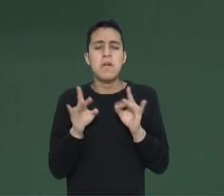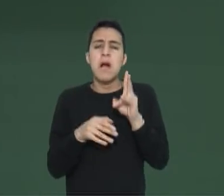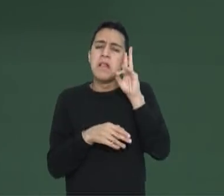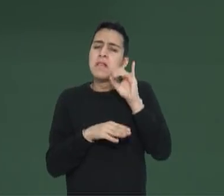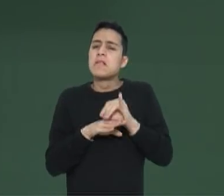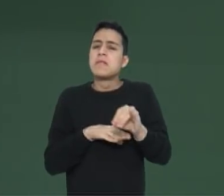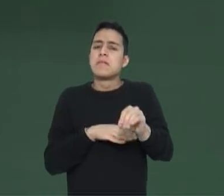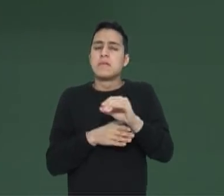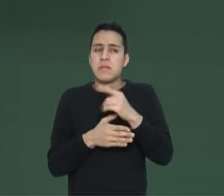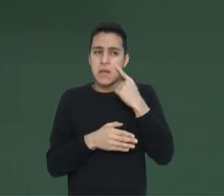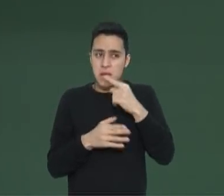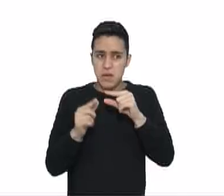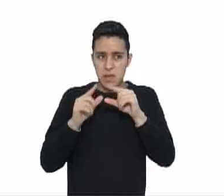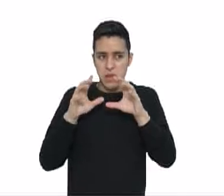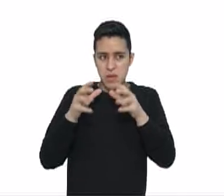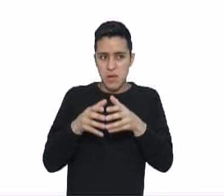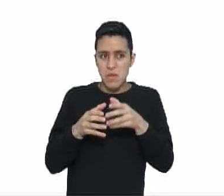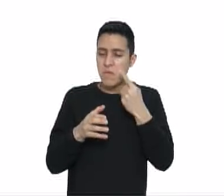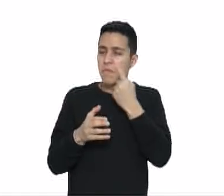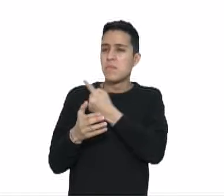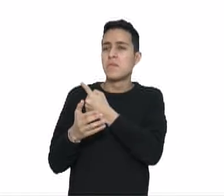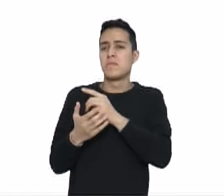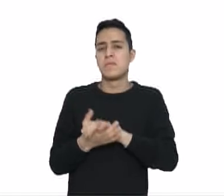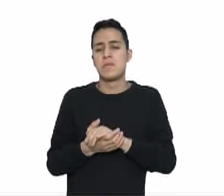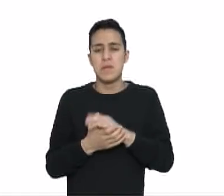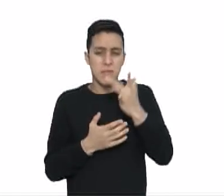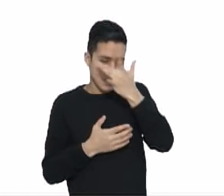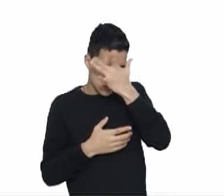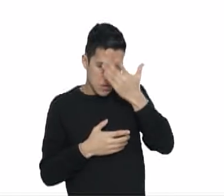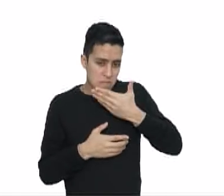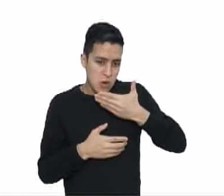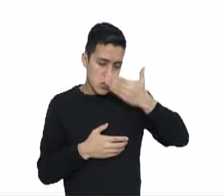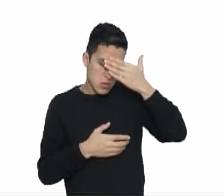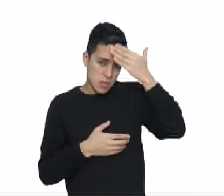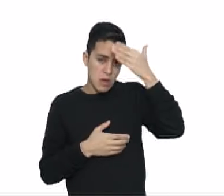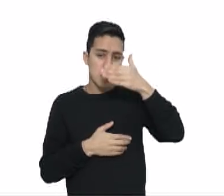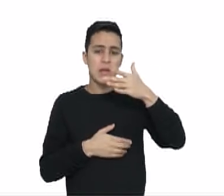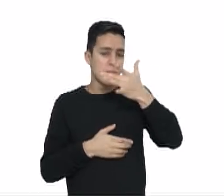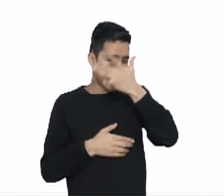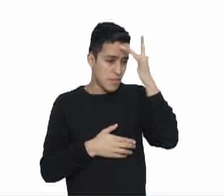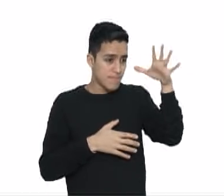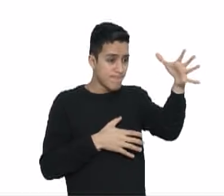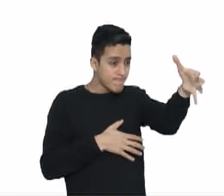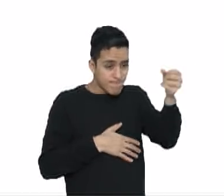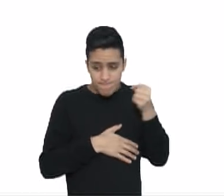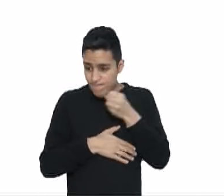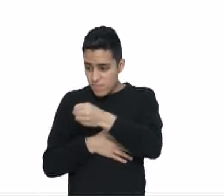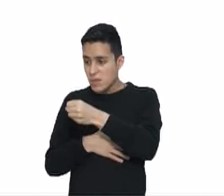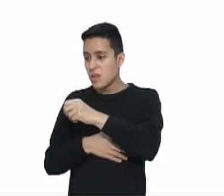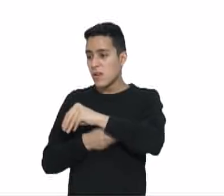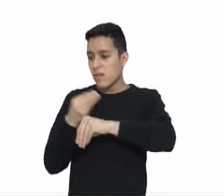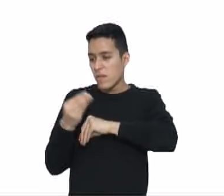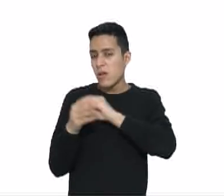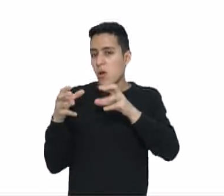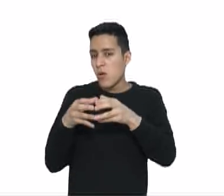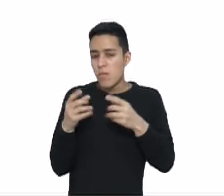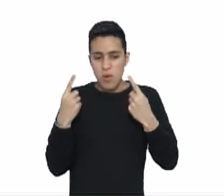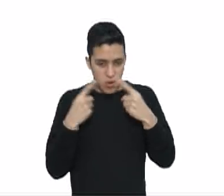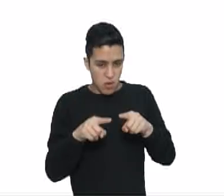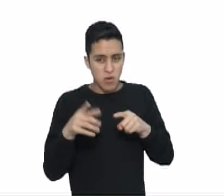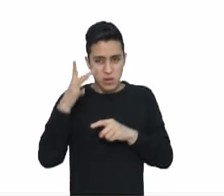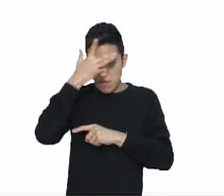lembrou os mujahedin, que são guerrilheiros afegãos, muçulmanos, que foram capturados. Formaram uma guerrilha contra a